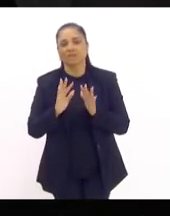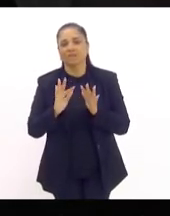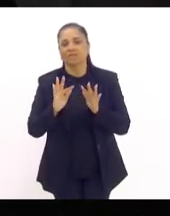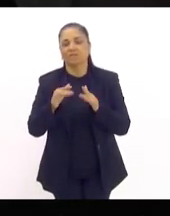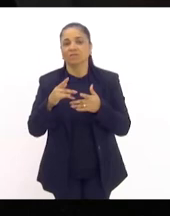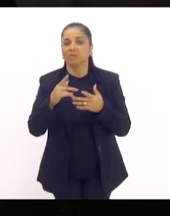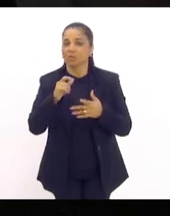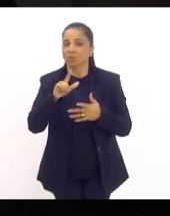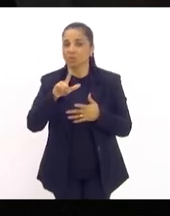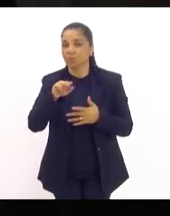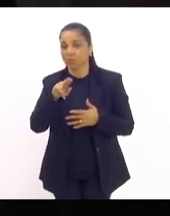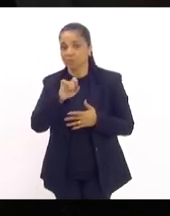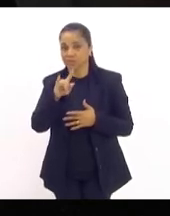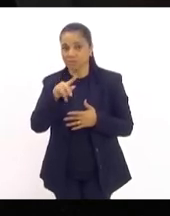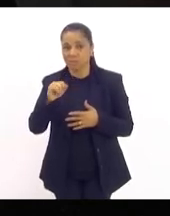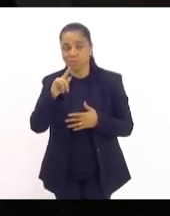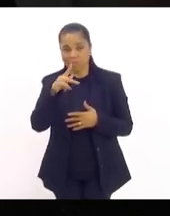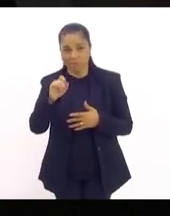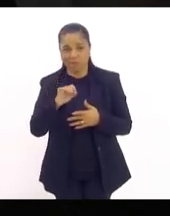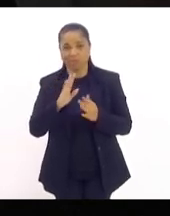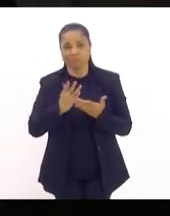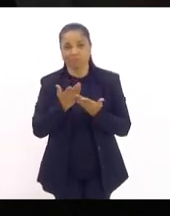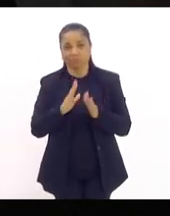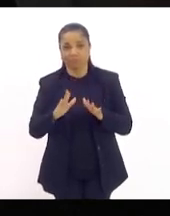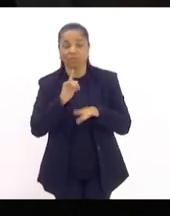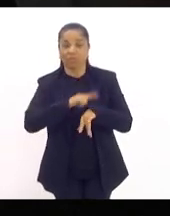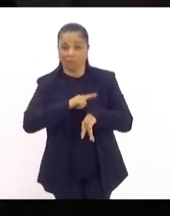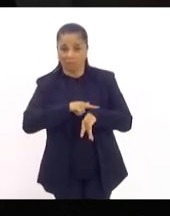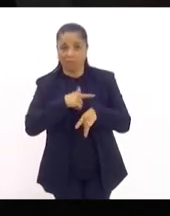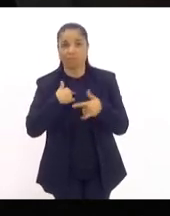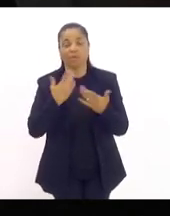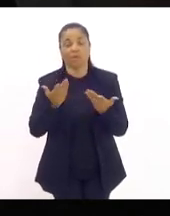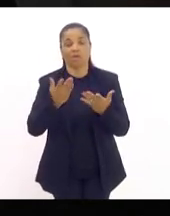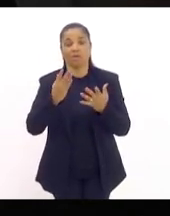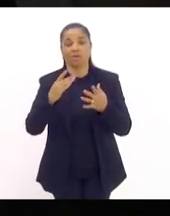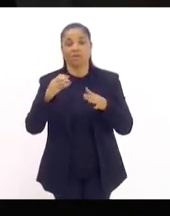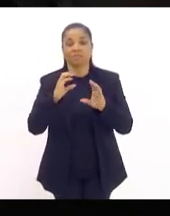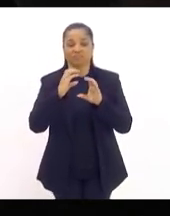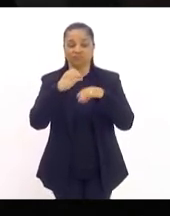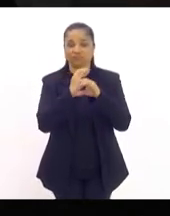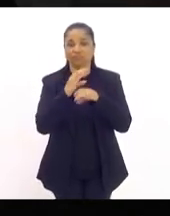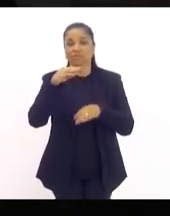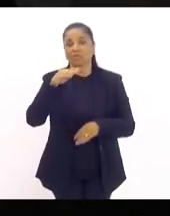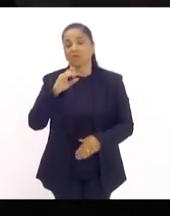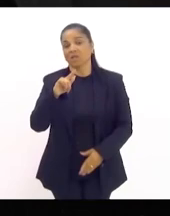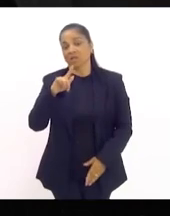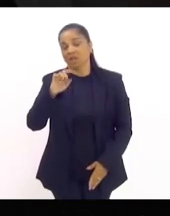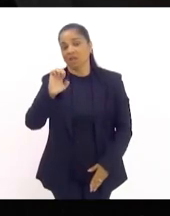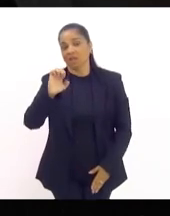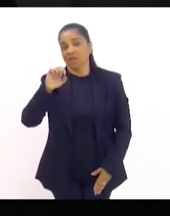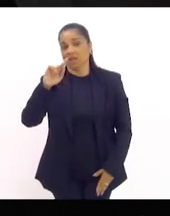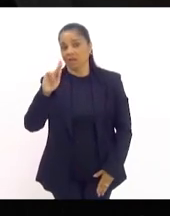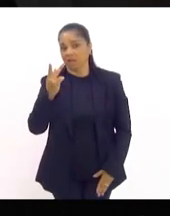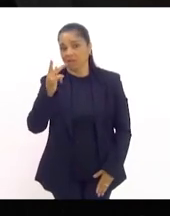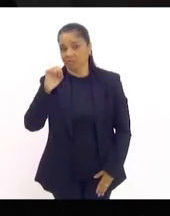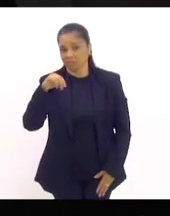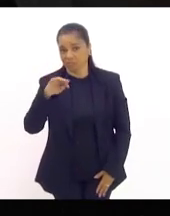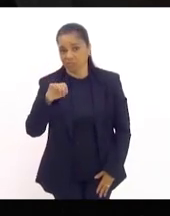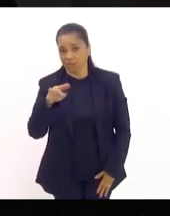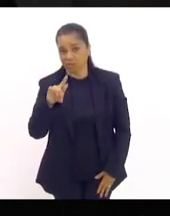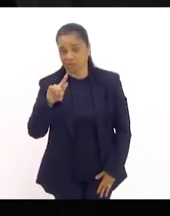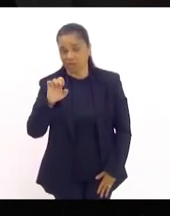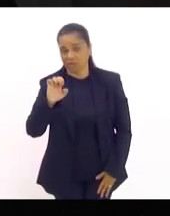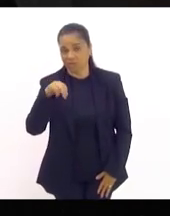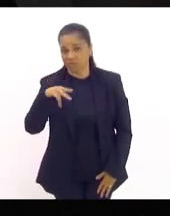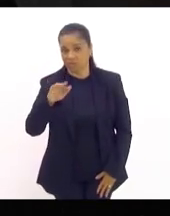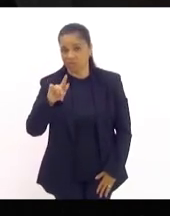Paulo. Perfeitamente, engenheiro mecânico Samuel Malafaia. Dublê de